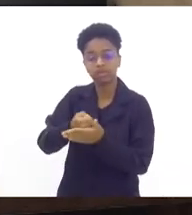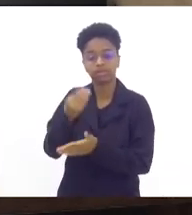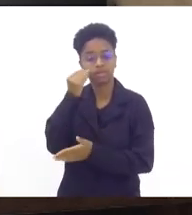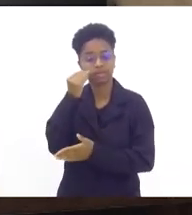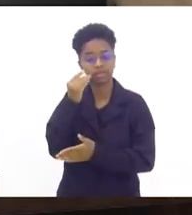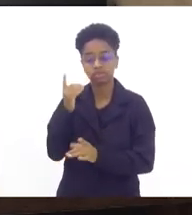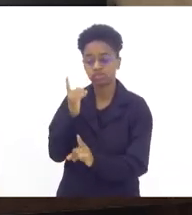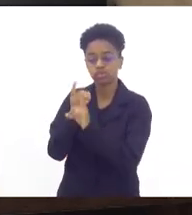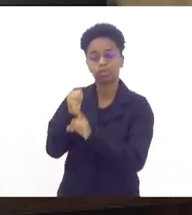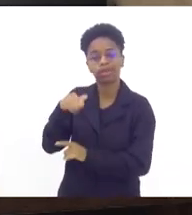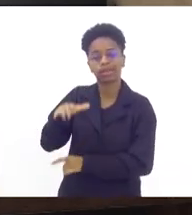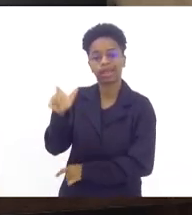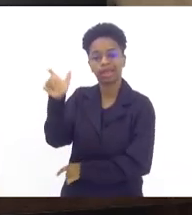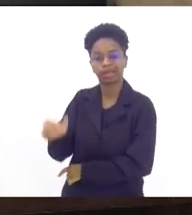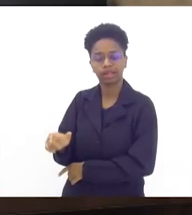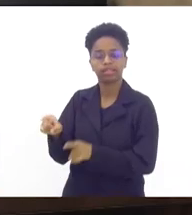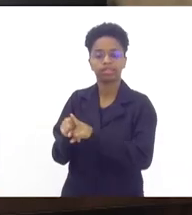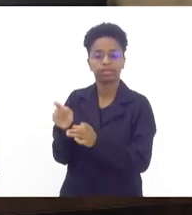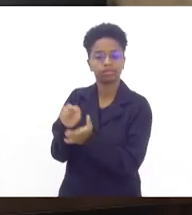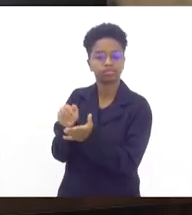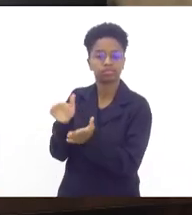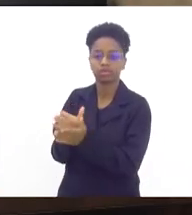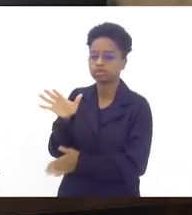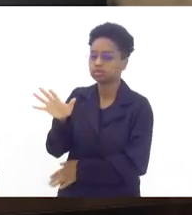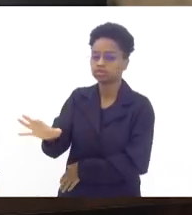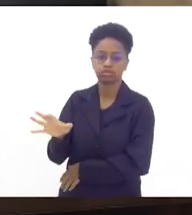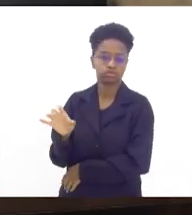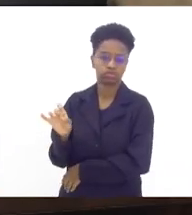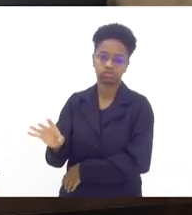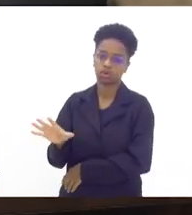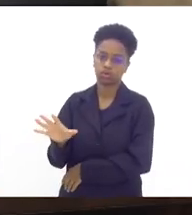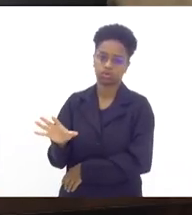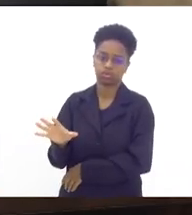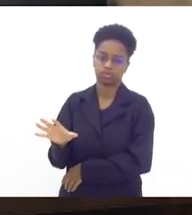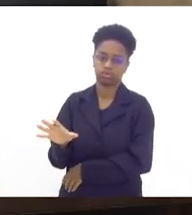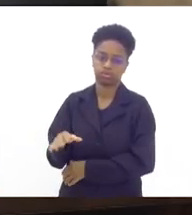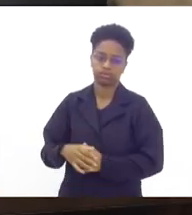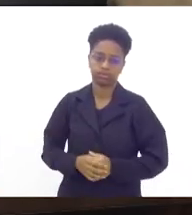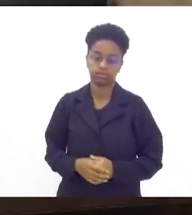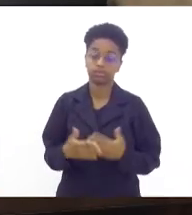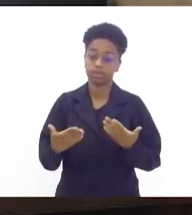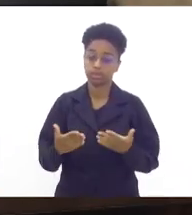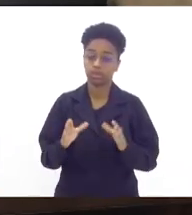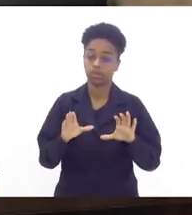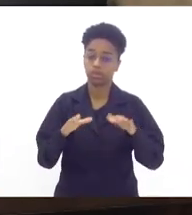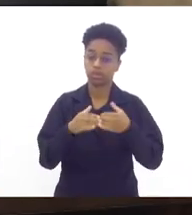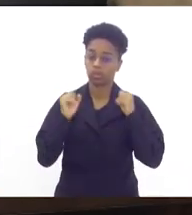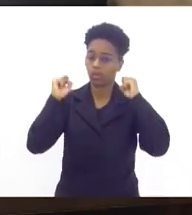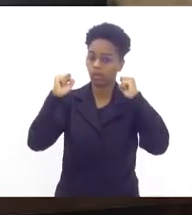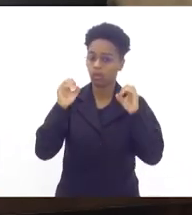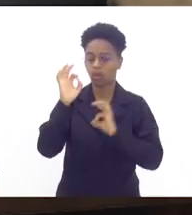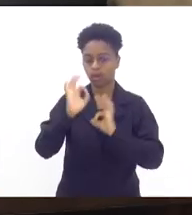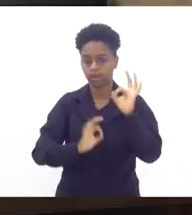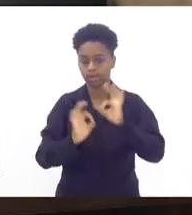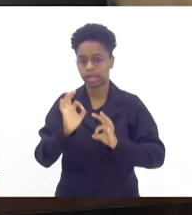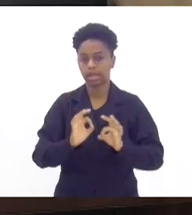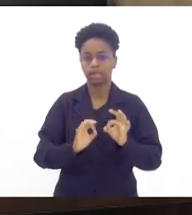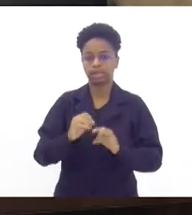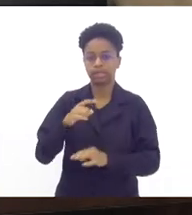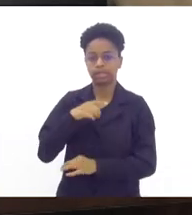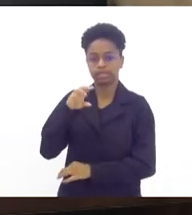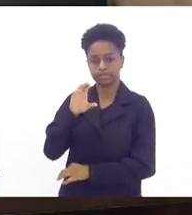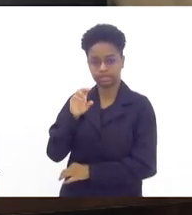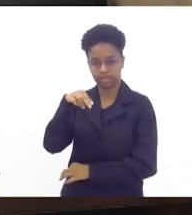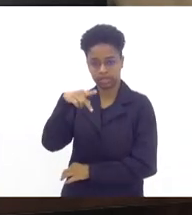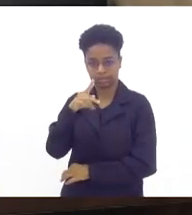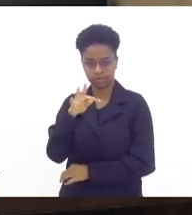dessas pessoas e a punição diretamente exclusivamente dentro delas né as organizadas o CNPJ da torcida não tem nada a ver com isso